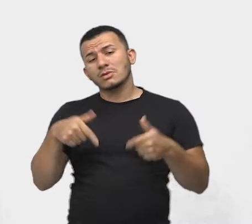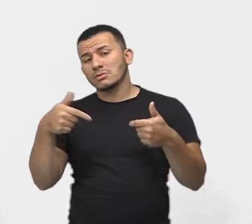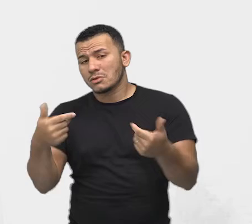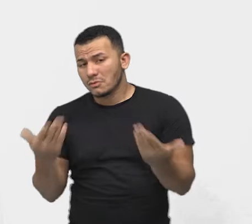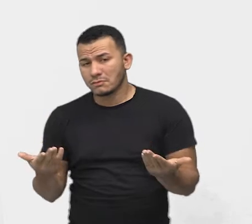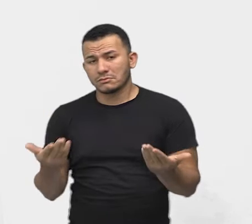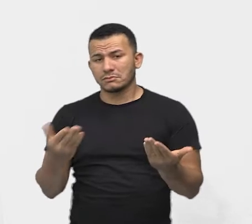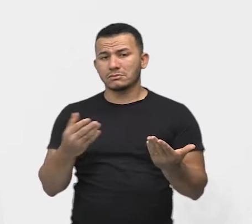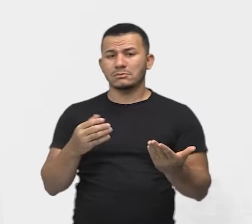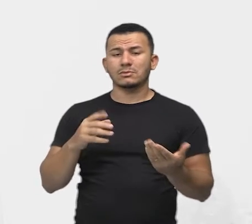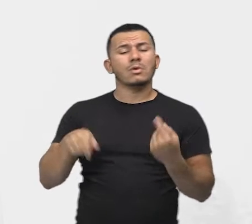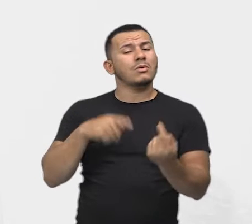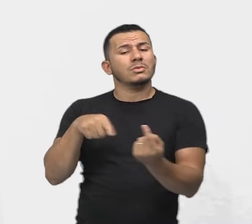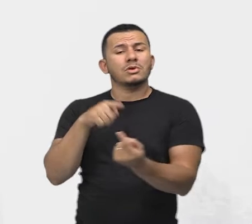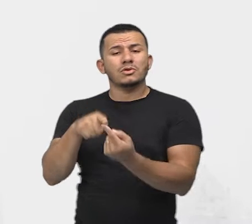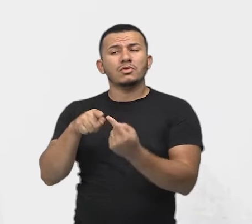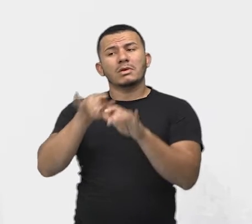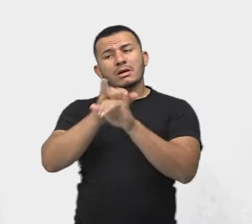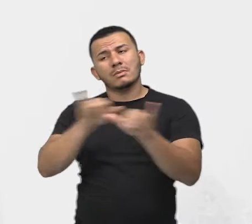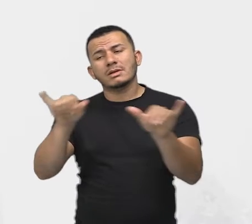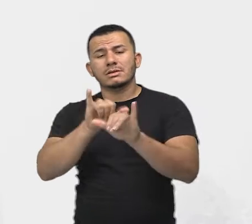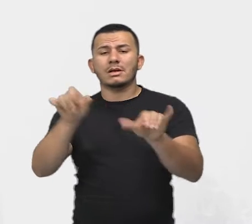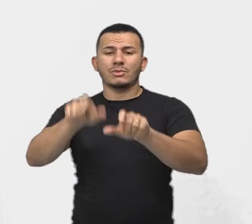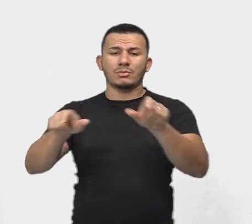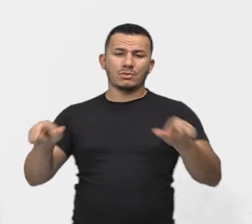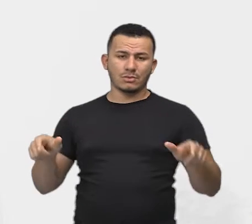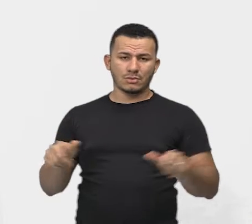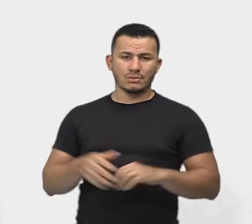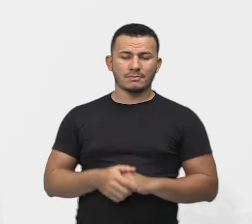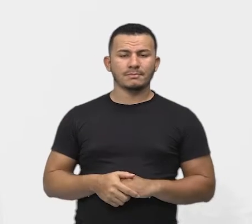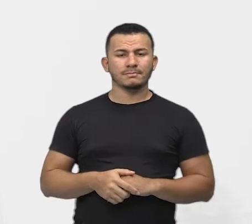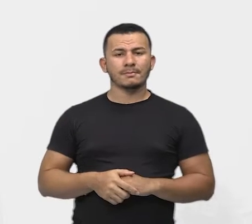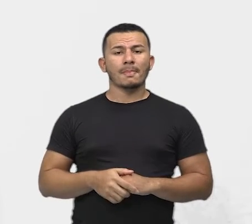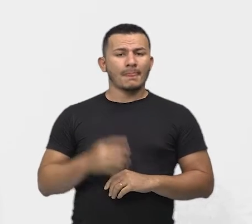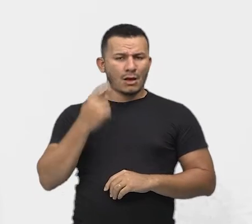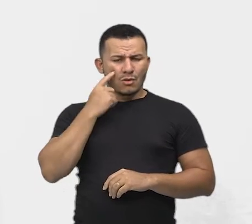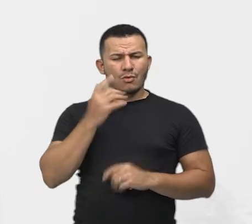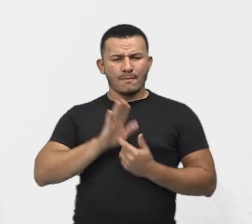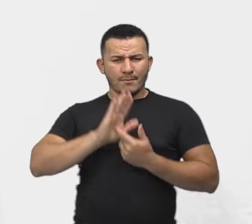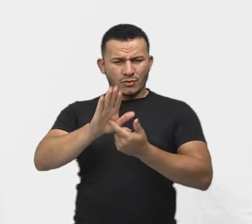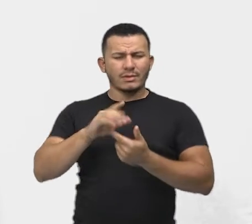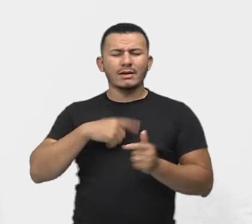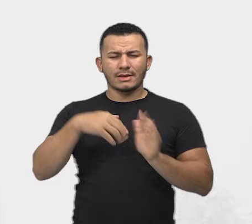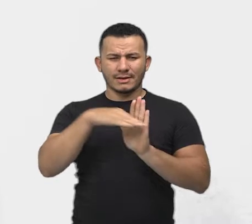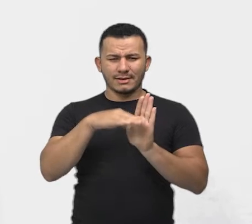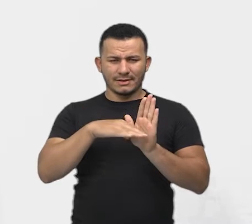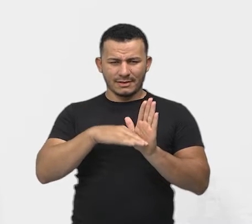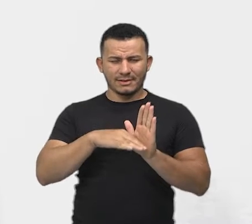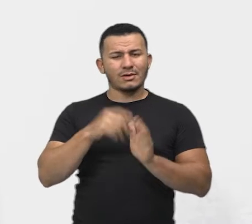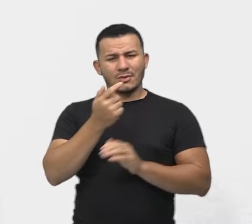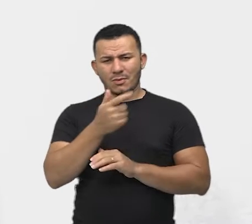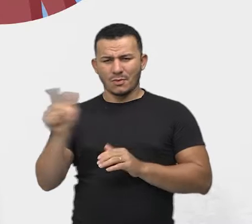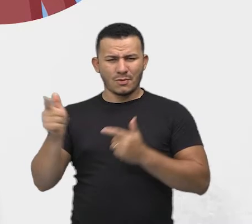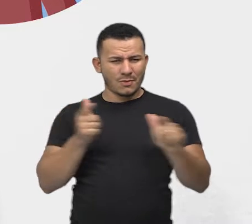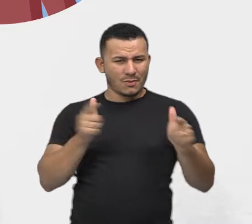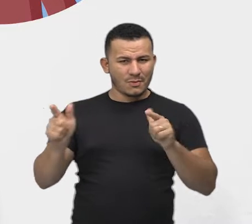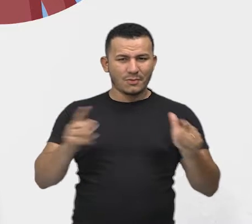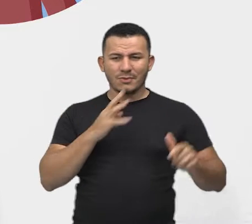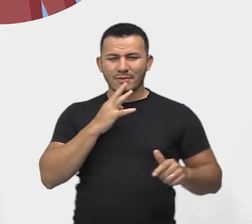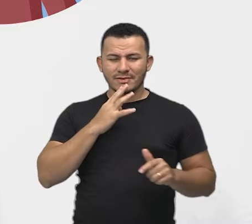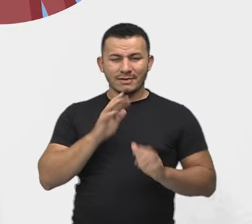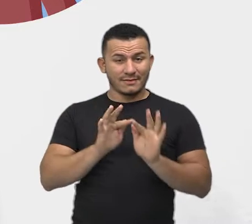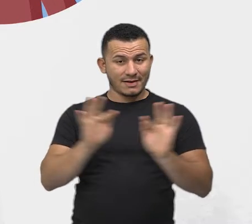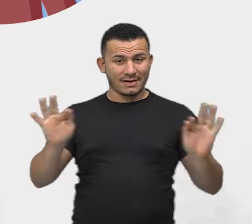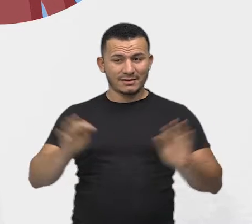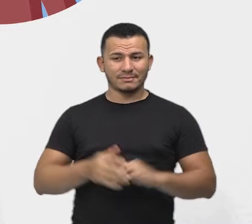pelas quais, ou seja, a intenção que ela quer transmitir. Vamos compreender melhor esses tipos? Então, vamos conhecer os tipos de